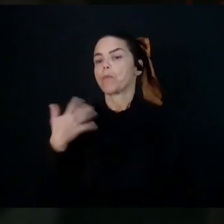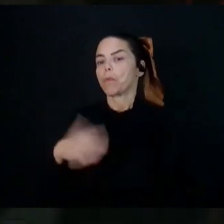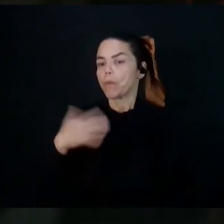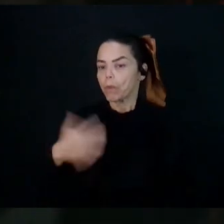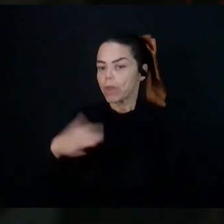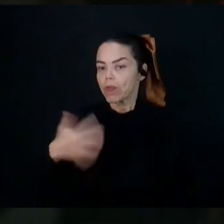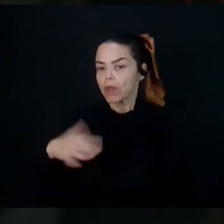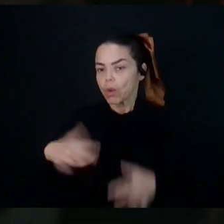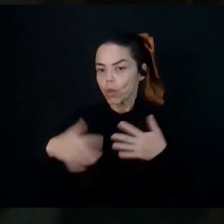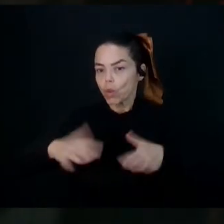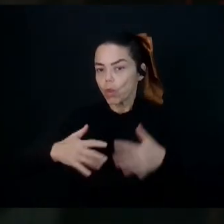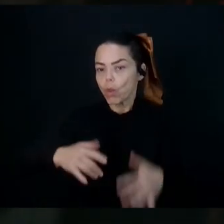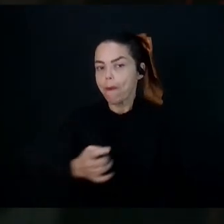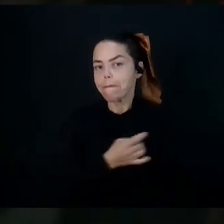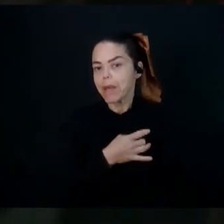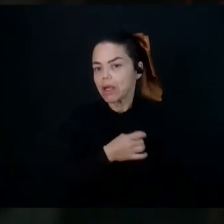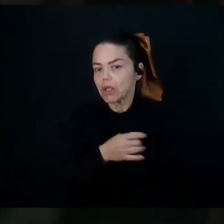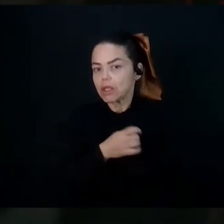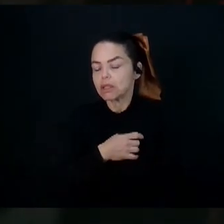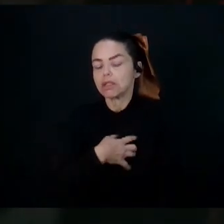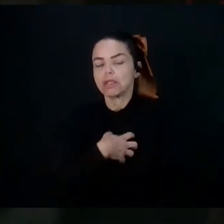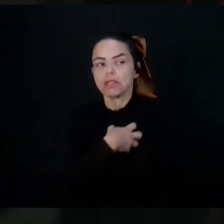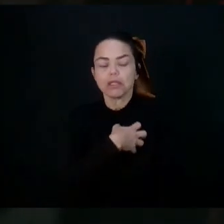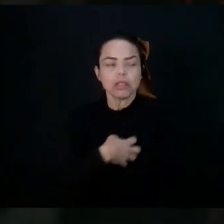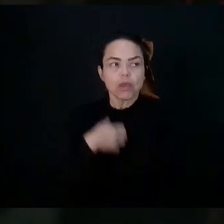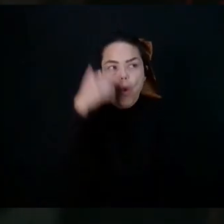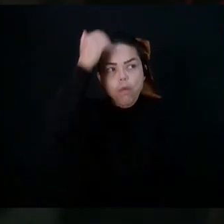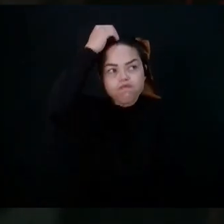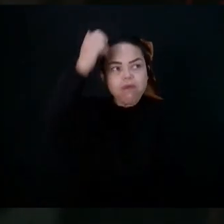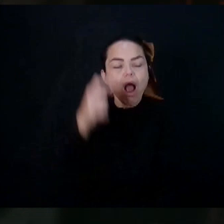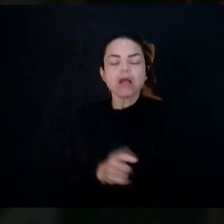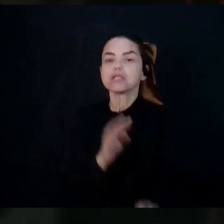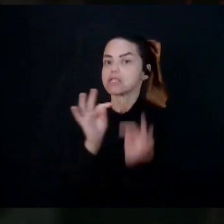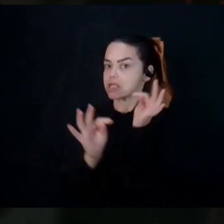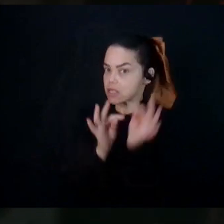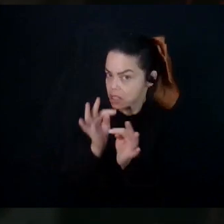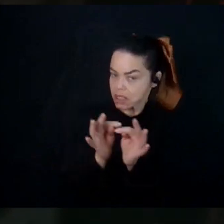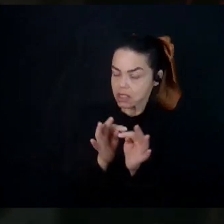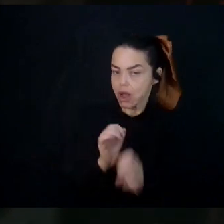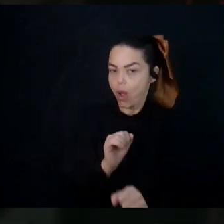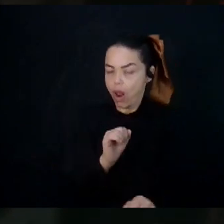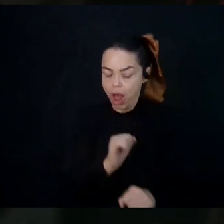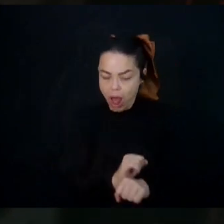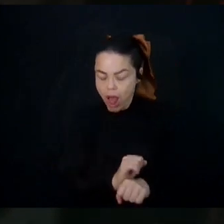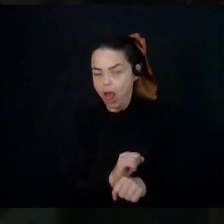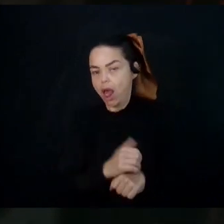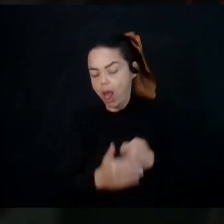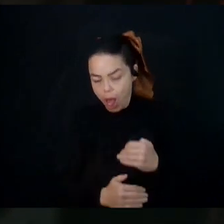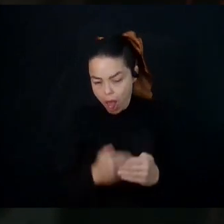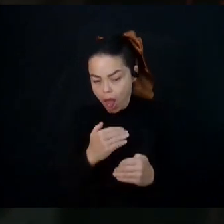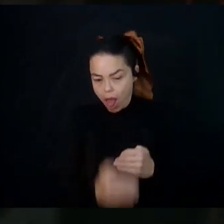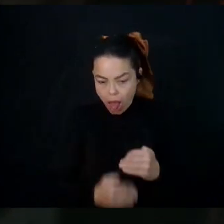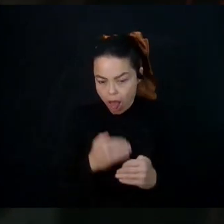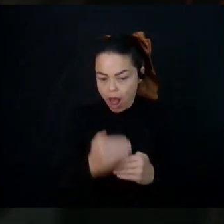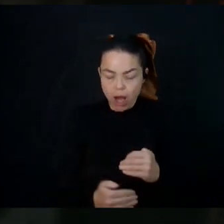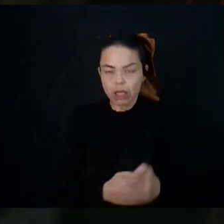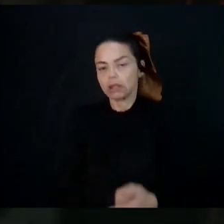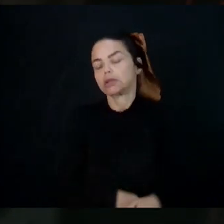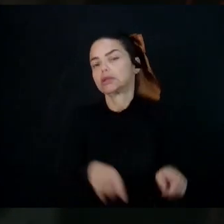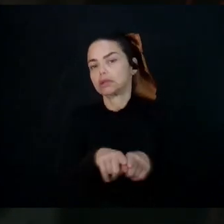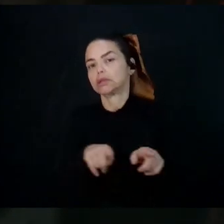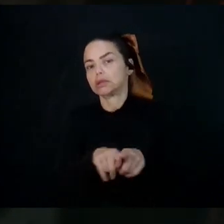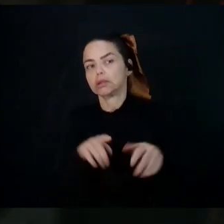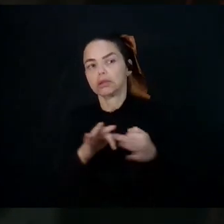questão que esses sentimentos, se não tratados, vai paralisar, porque, de repente, a família também pode